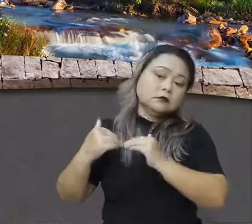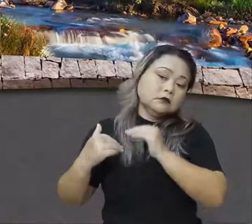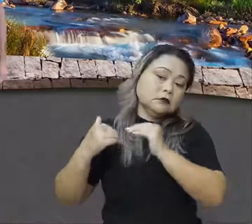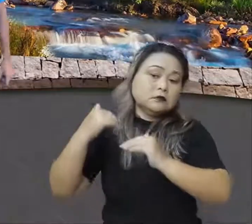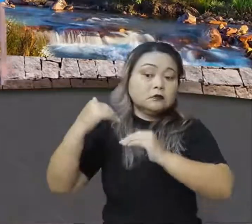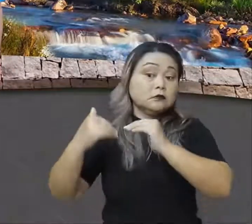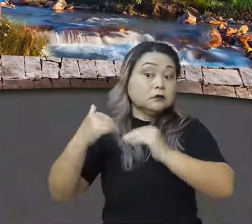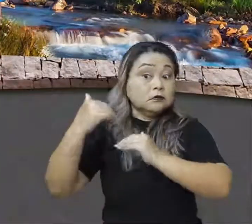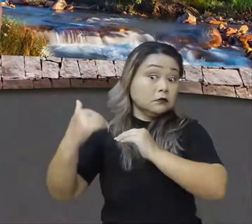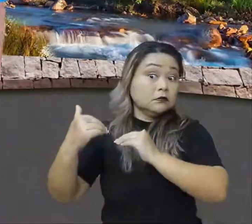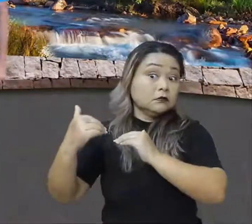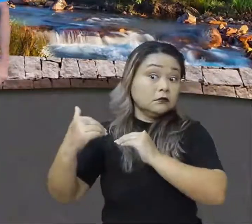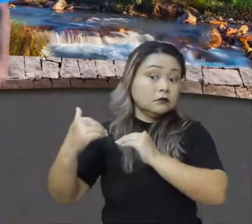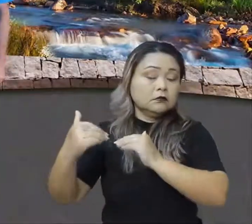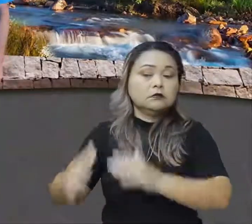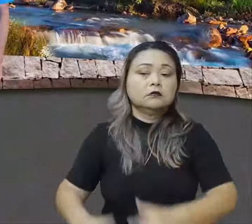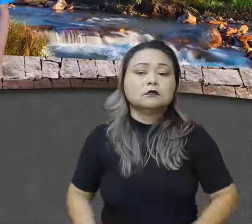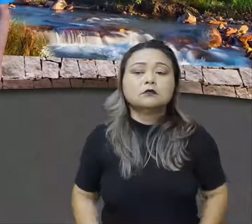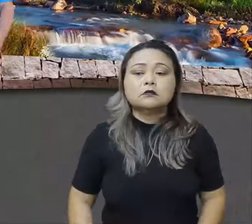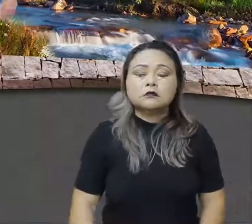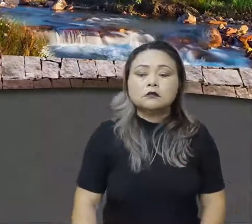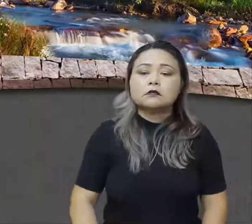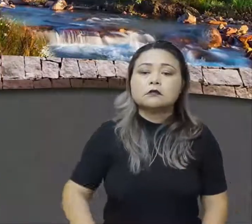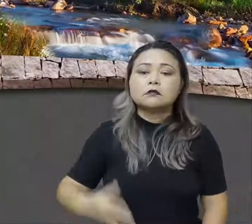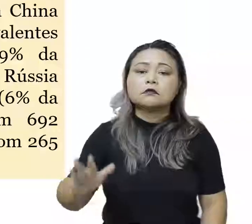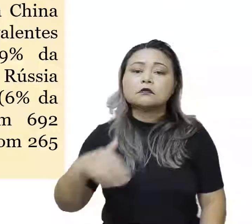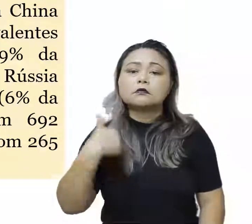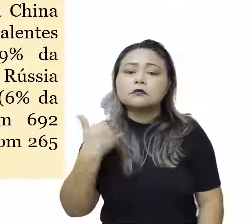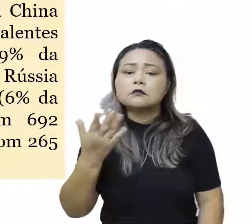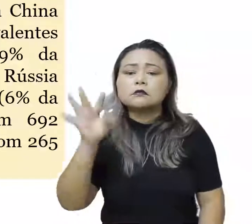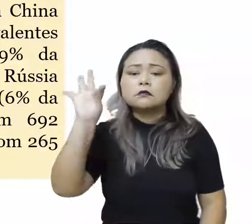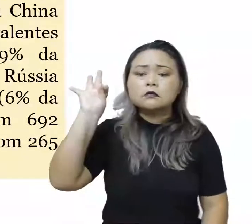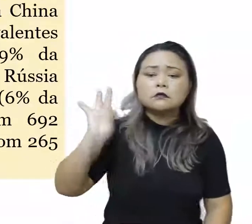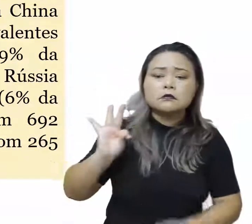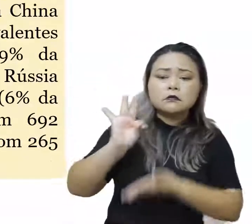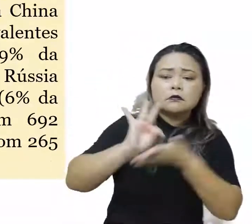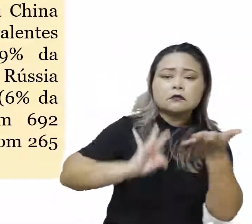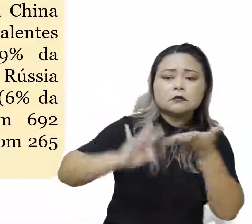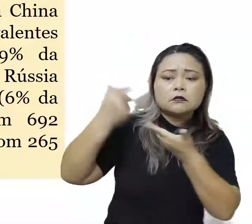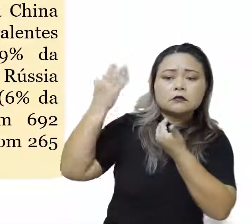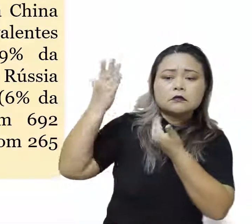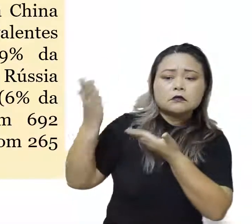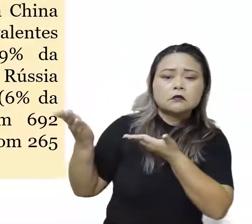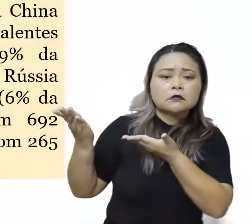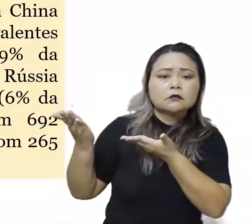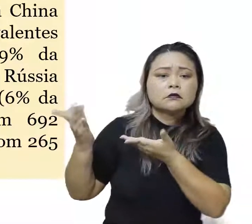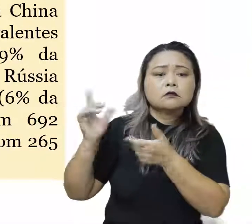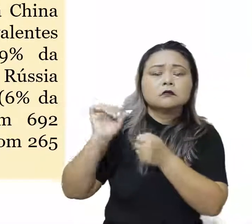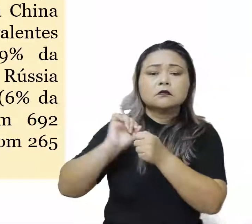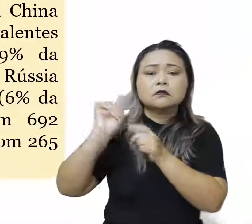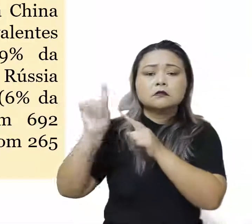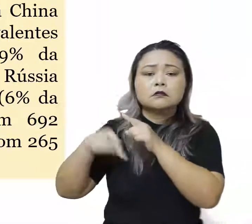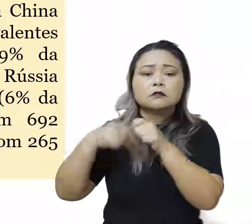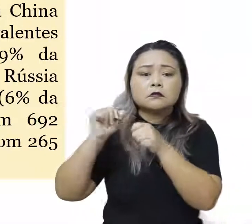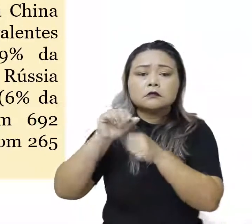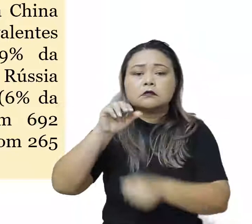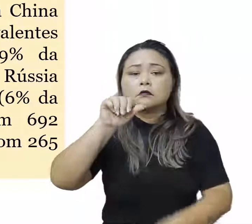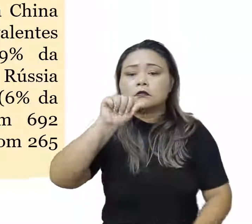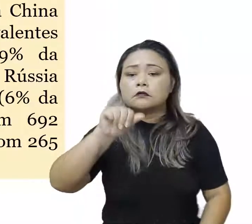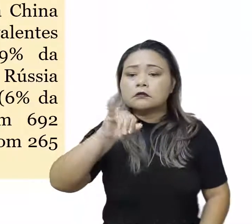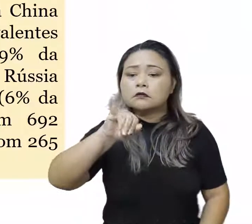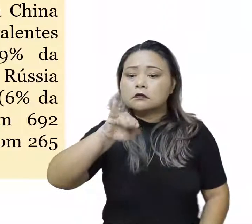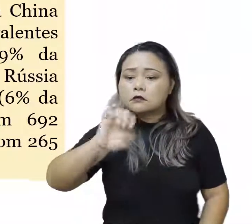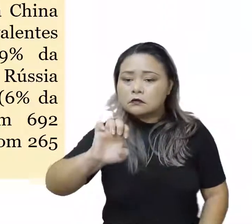desenvolvimento, tá? Meus queridos, olha o que nós temos no texto aí. Segundo os dados da